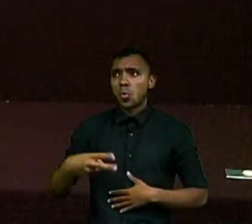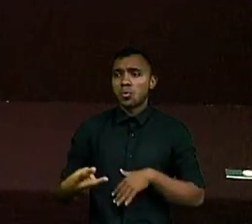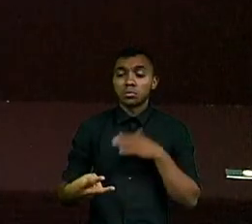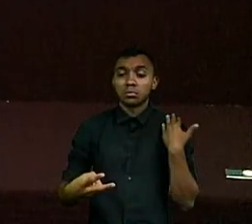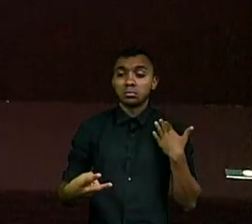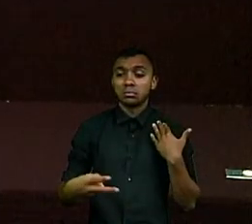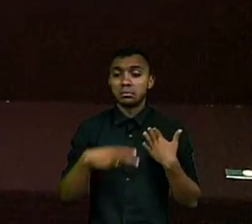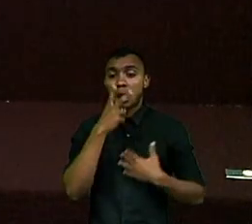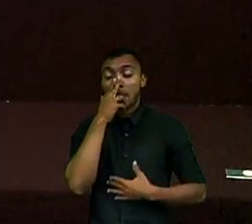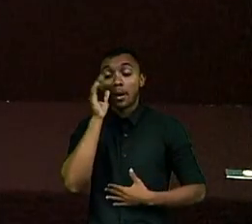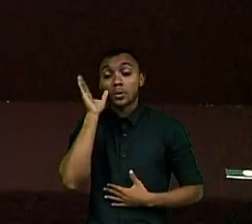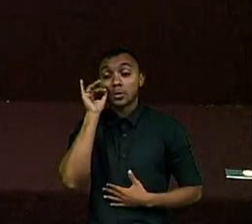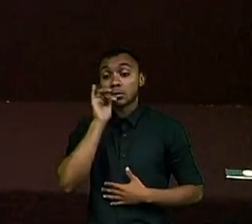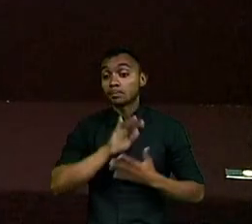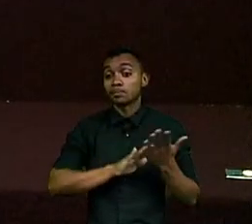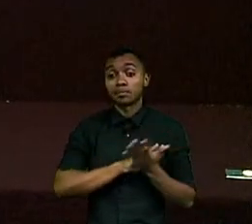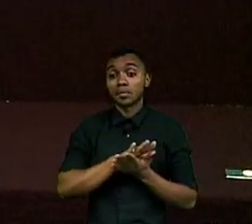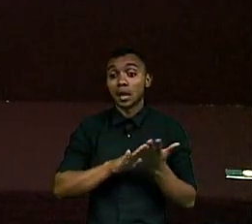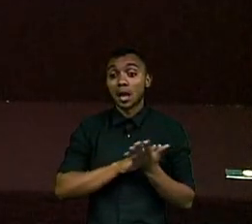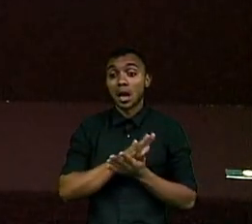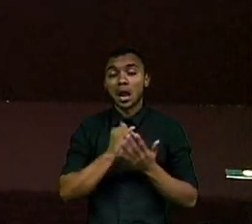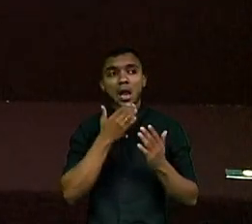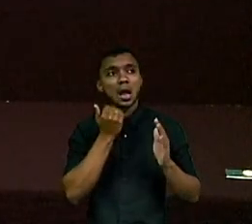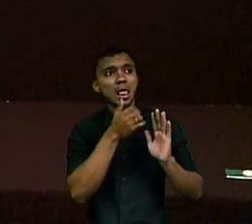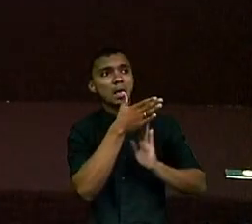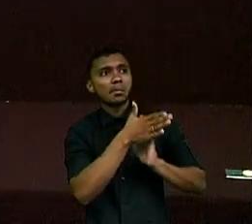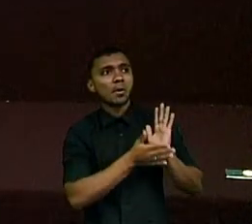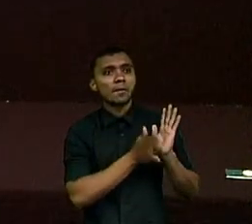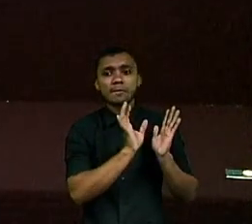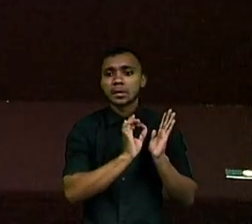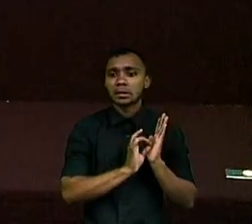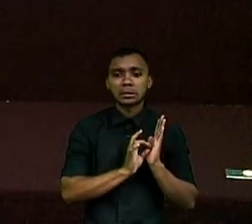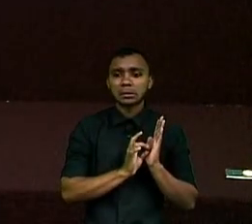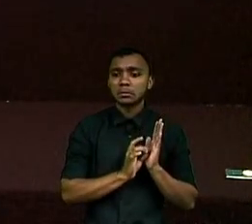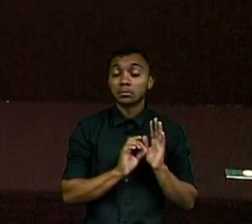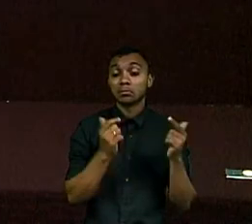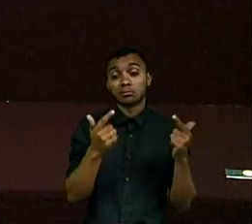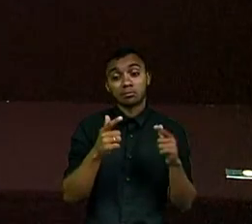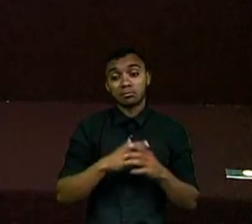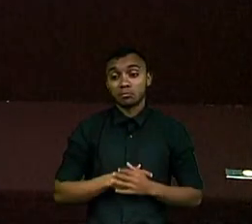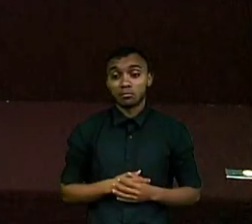essa curiosidade pelo porque científico das coisas nem ciência